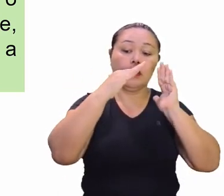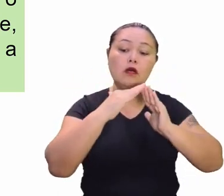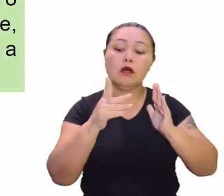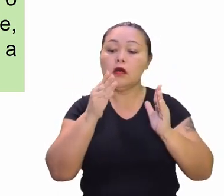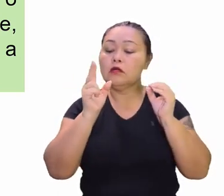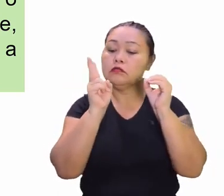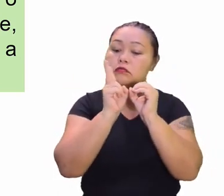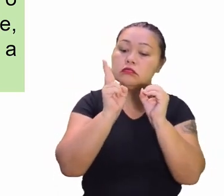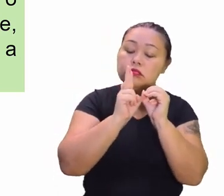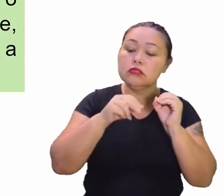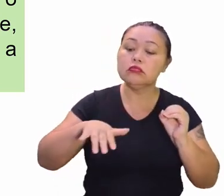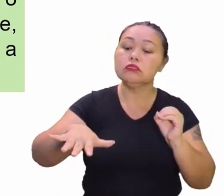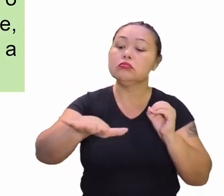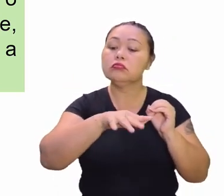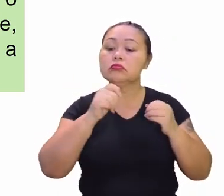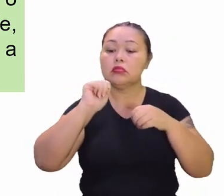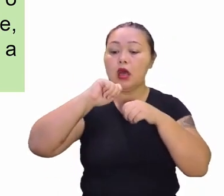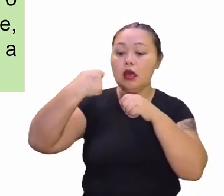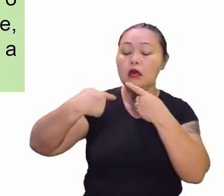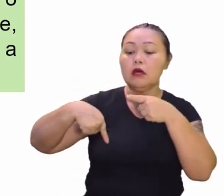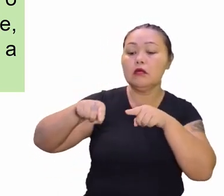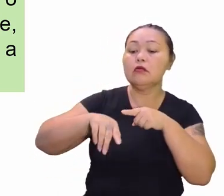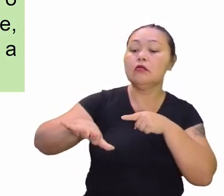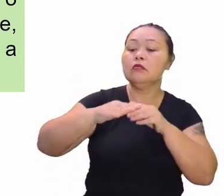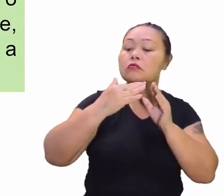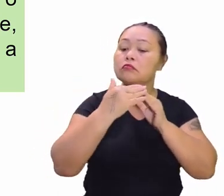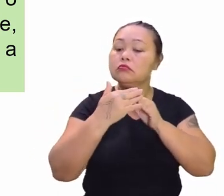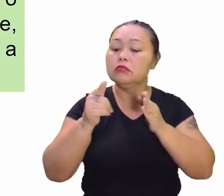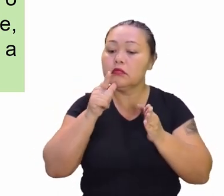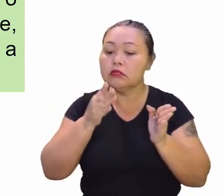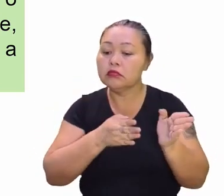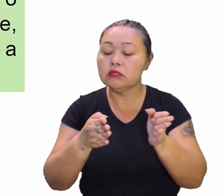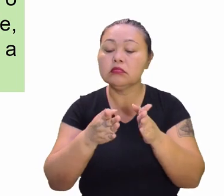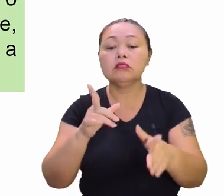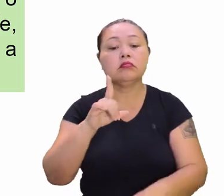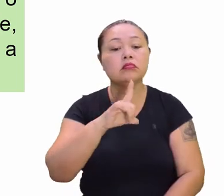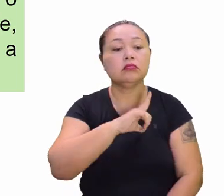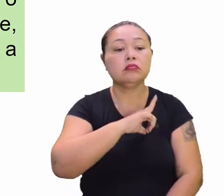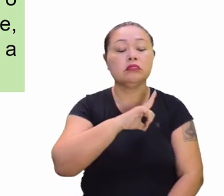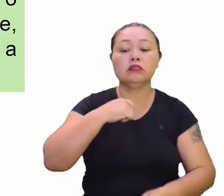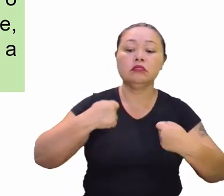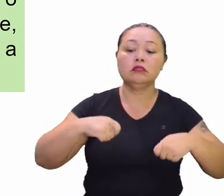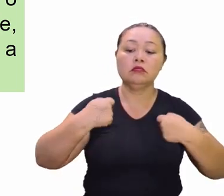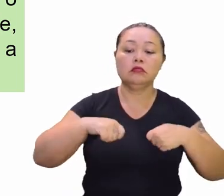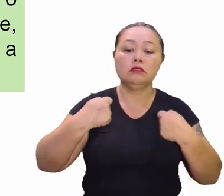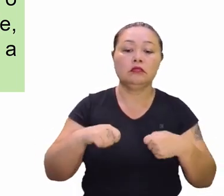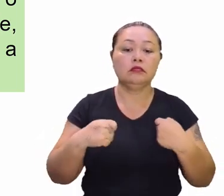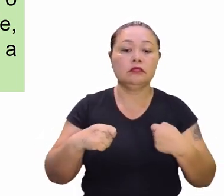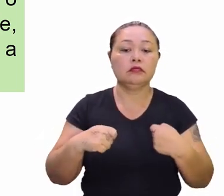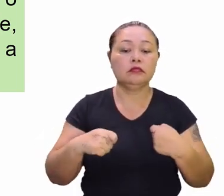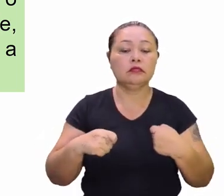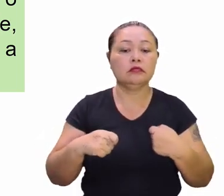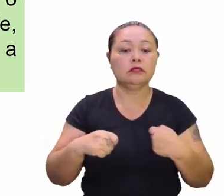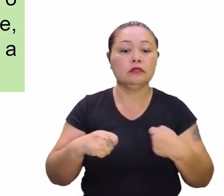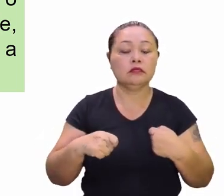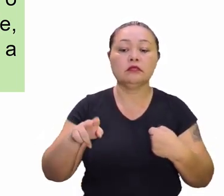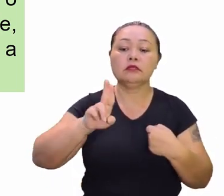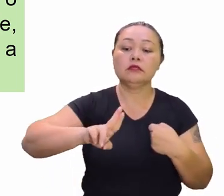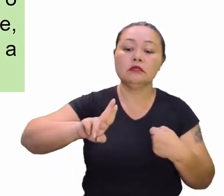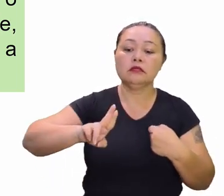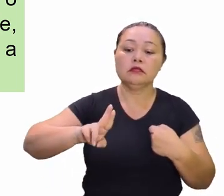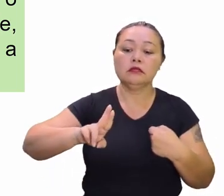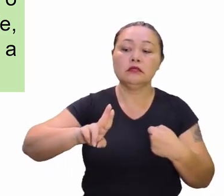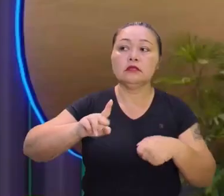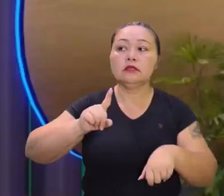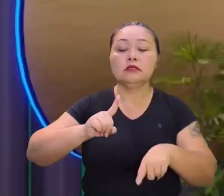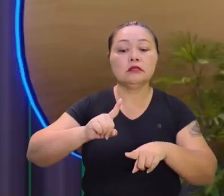comunidade indígena, essa área quilombola, essa área ribeirinha, eles precisam aí ser